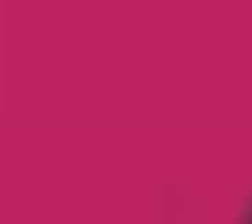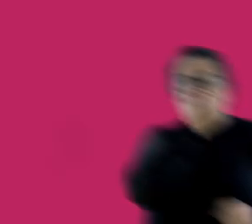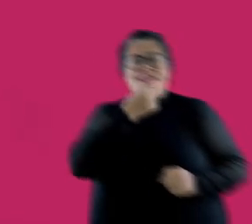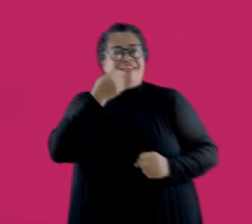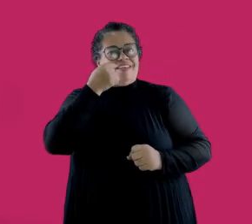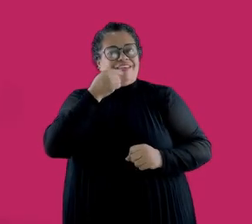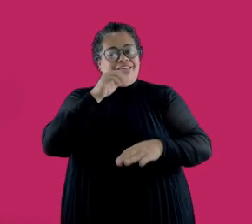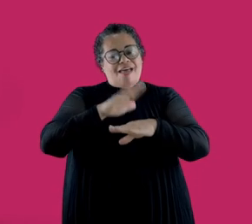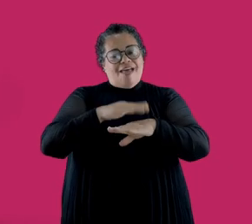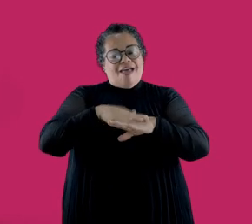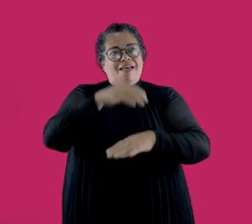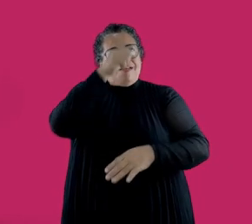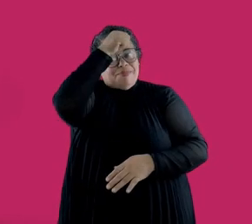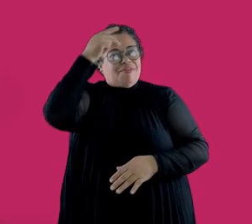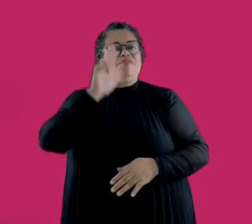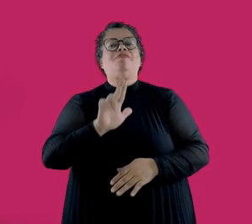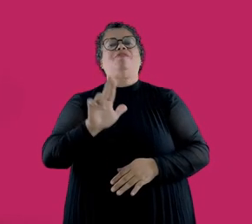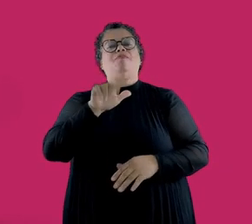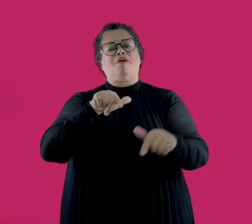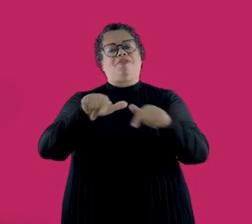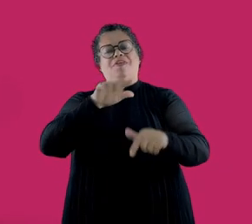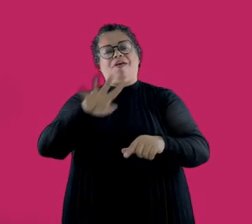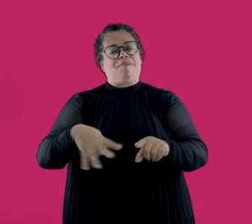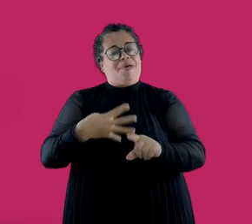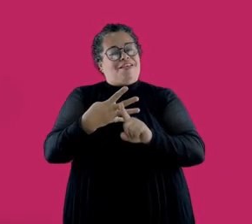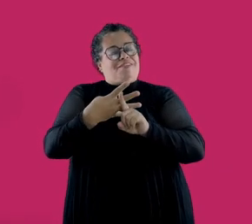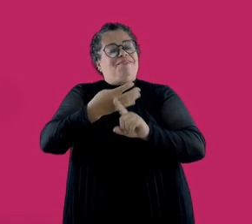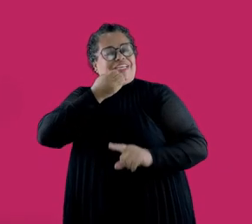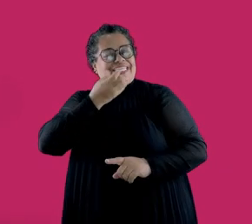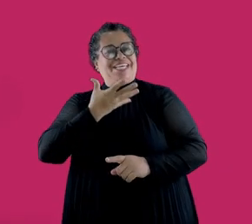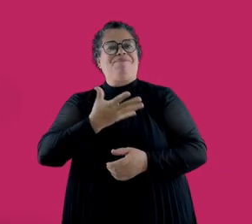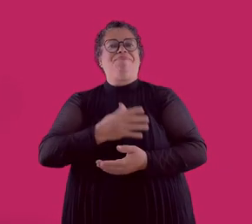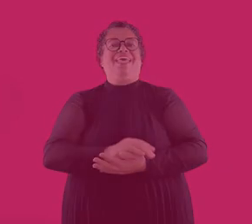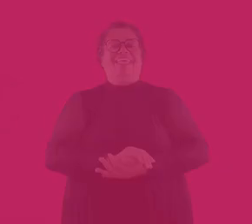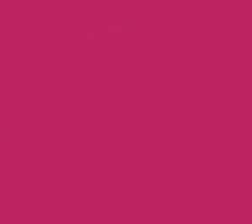batom realização Prefeitura de Uberlândia fazer mais fazer bem